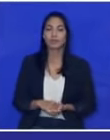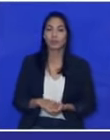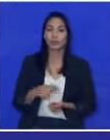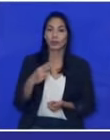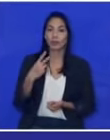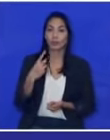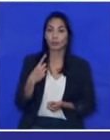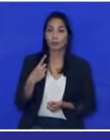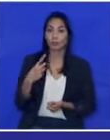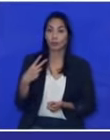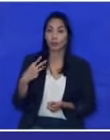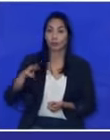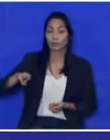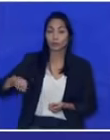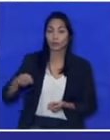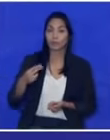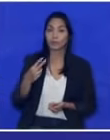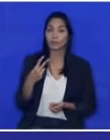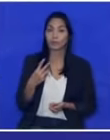de